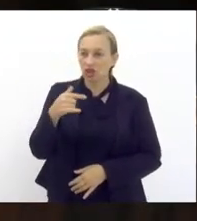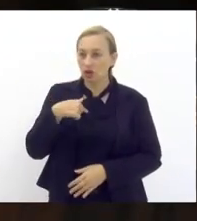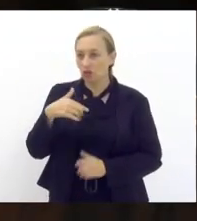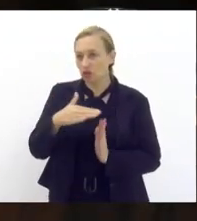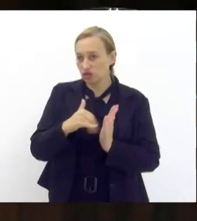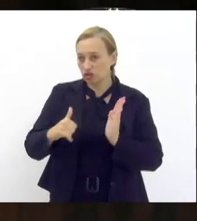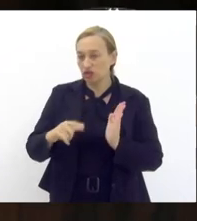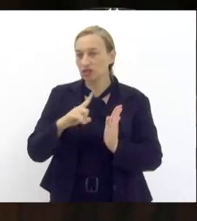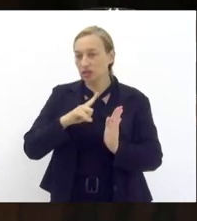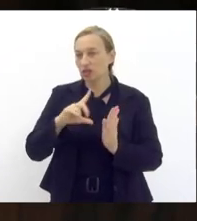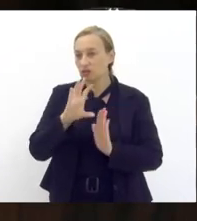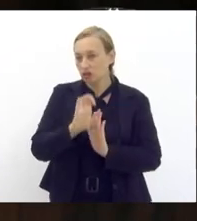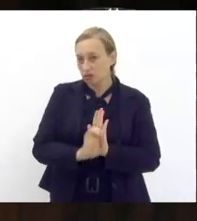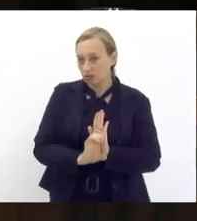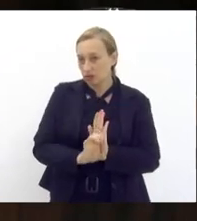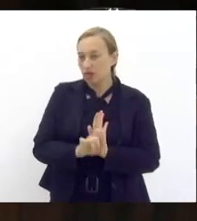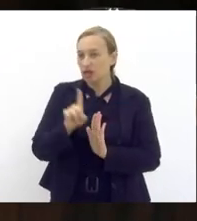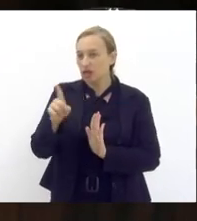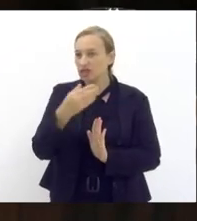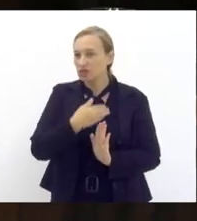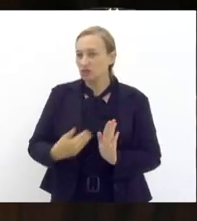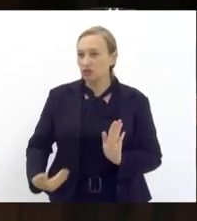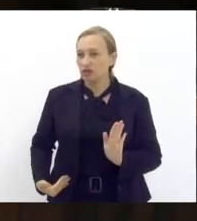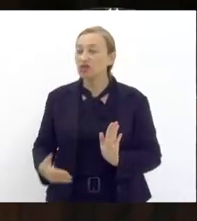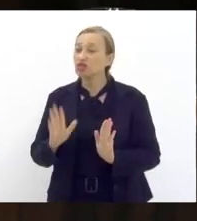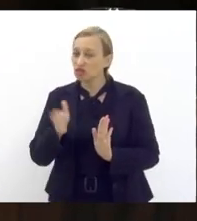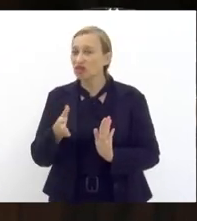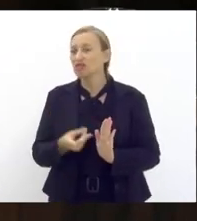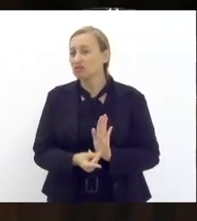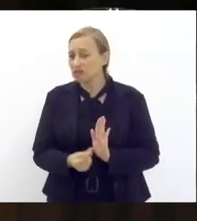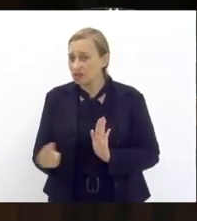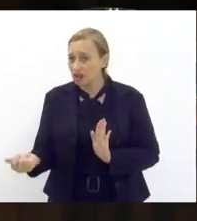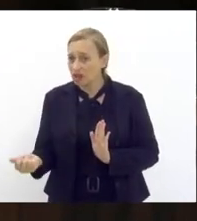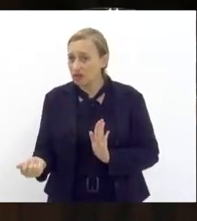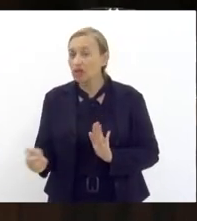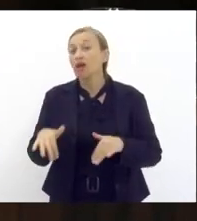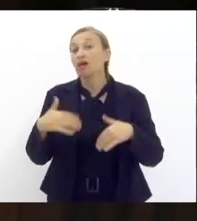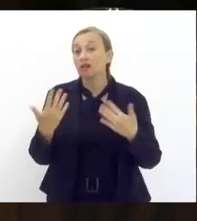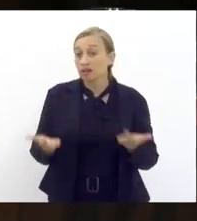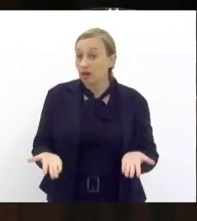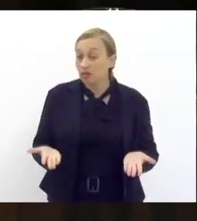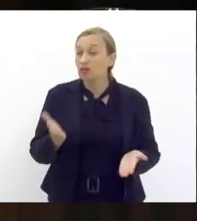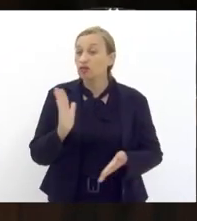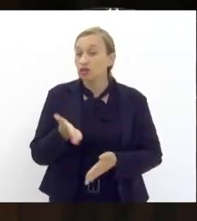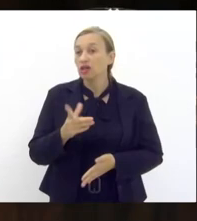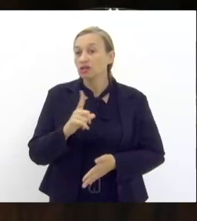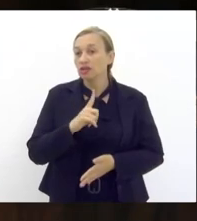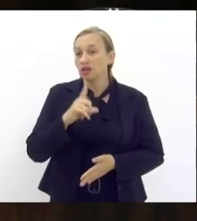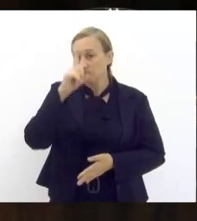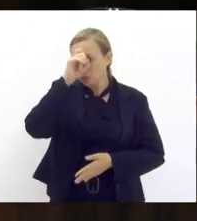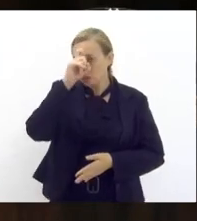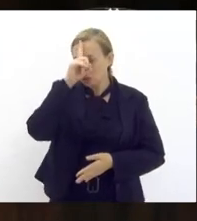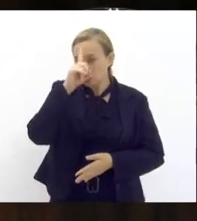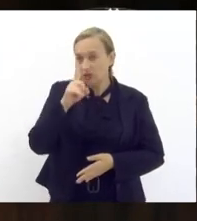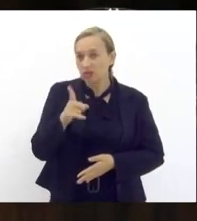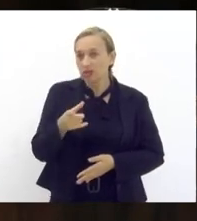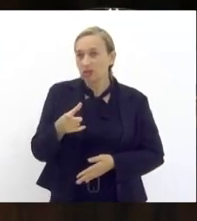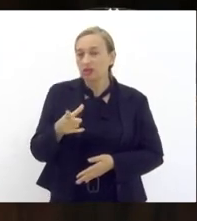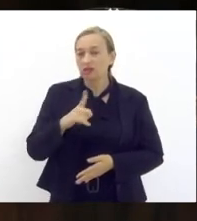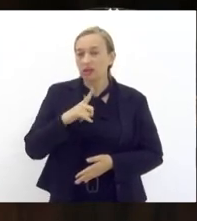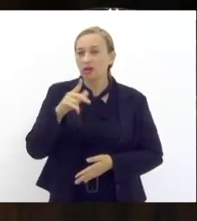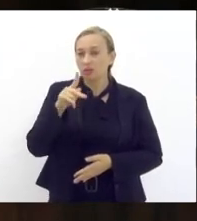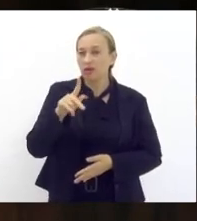porque tem uma emenda, esse governador já foi embora, então já tem lá o hospital, tem um